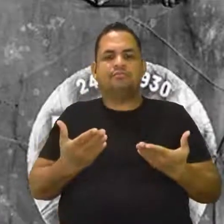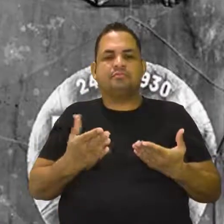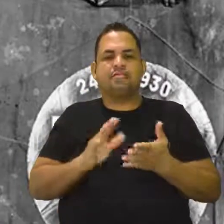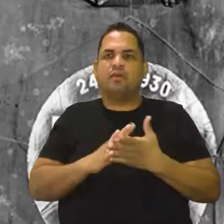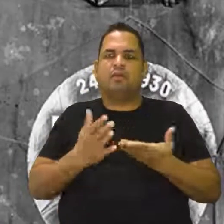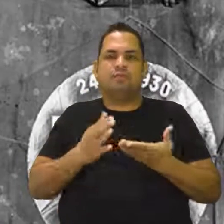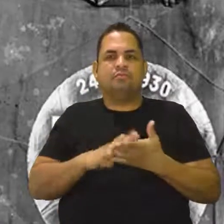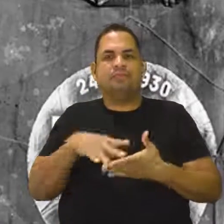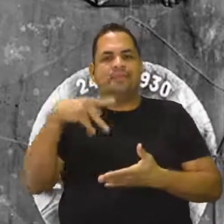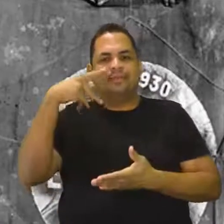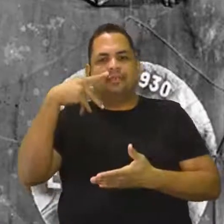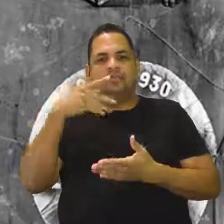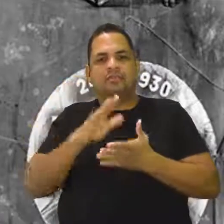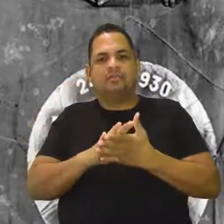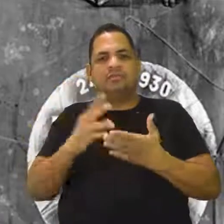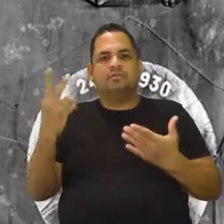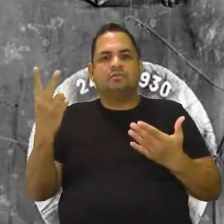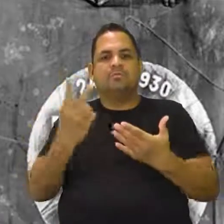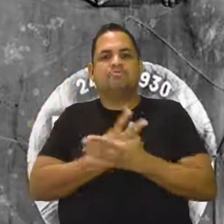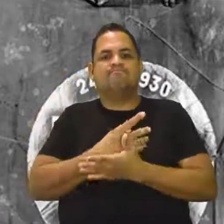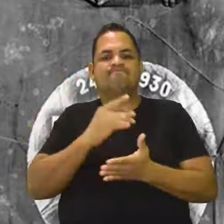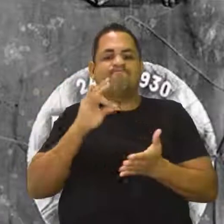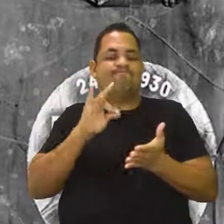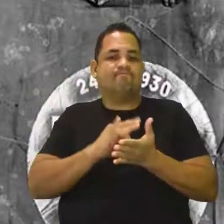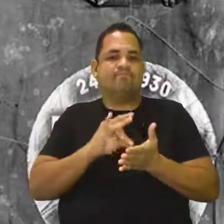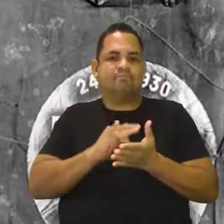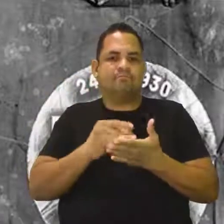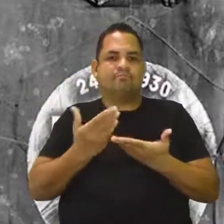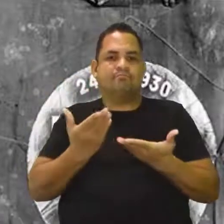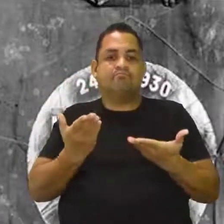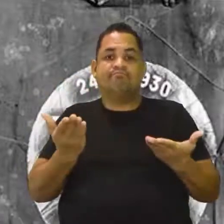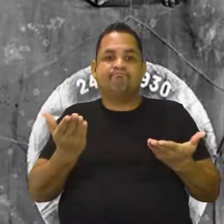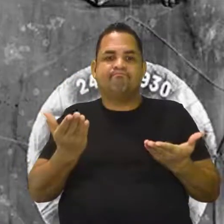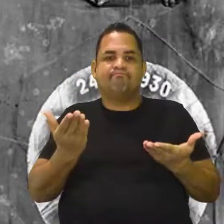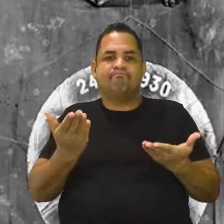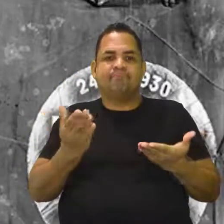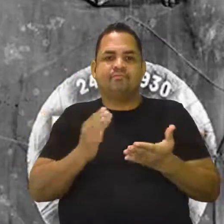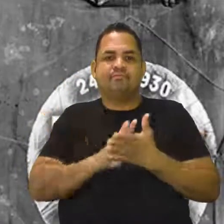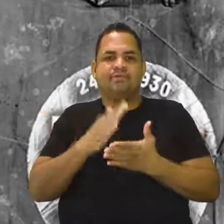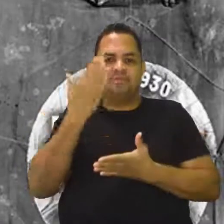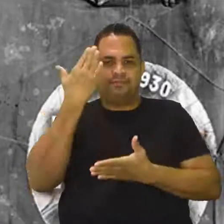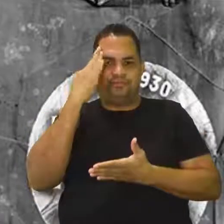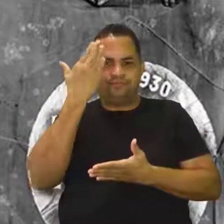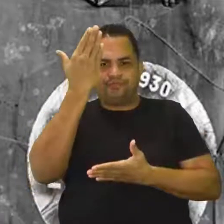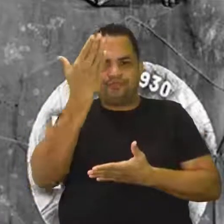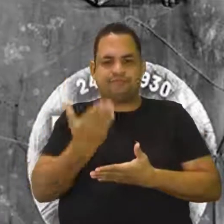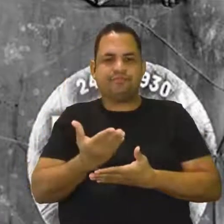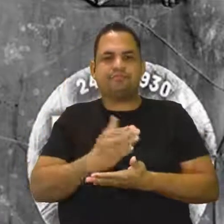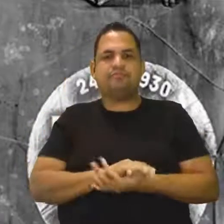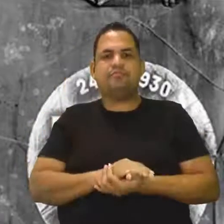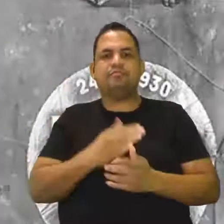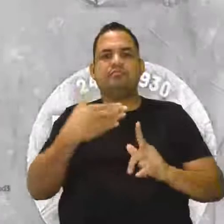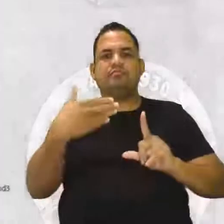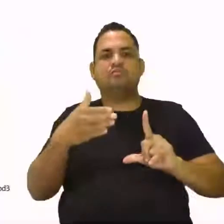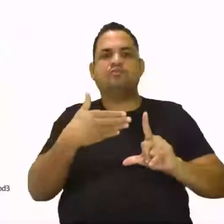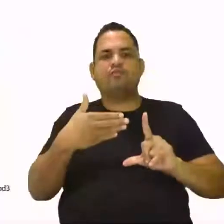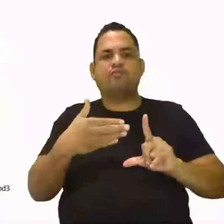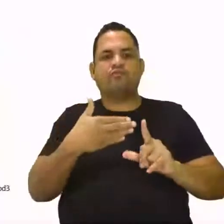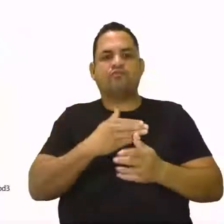na Paraíba, acontece um fato lá inusitado. Vamos entender aí, na tela.